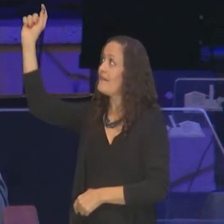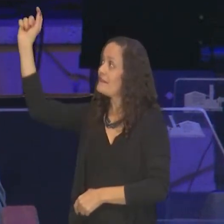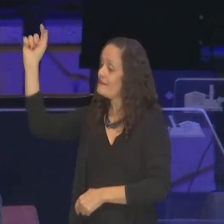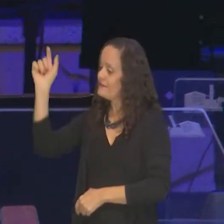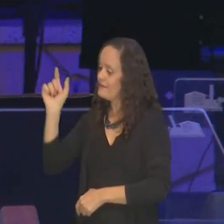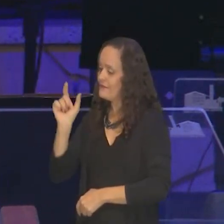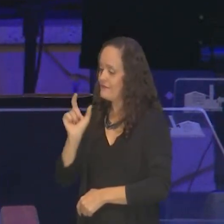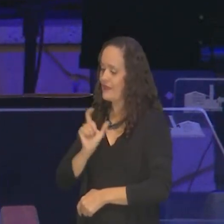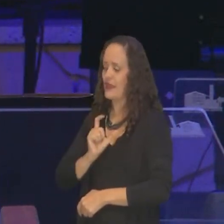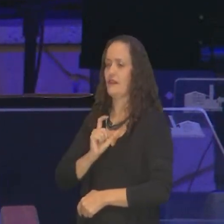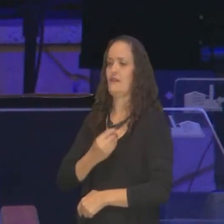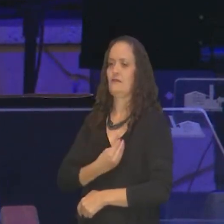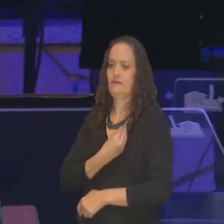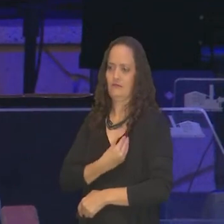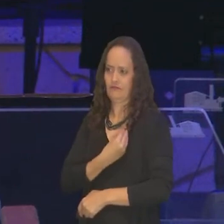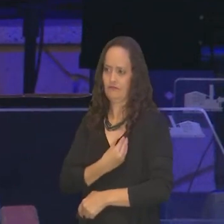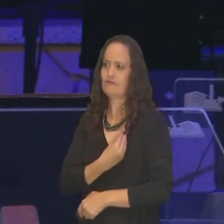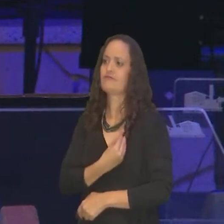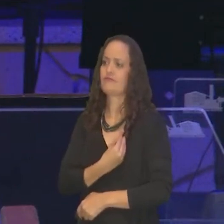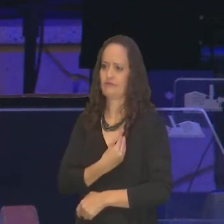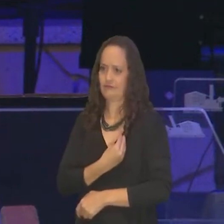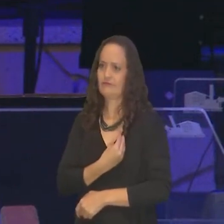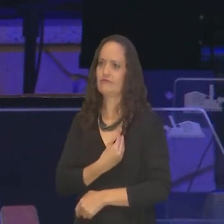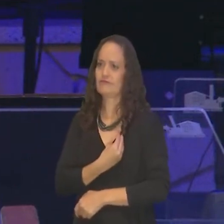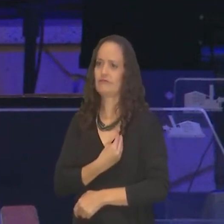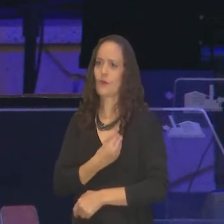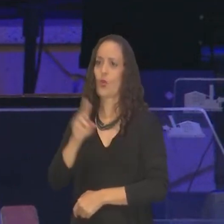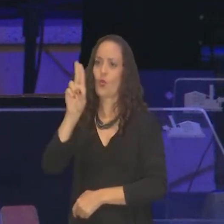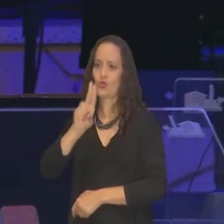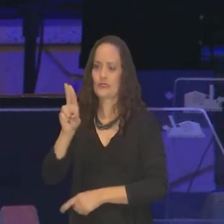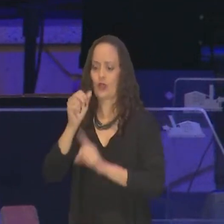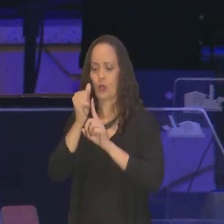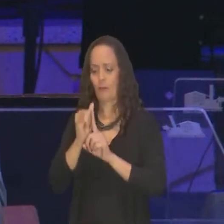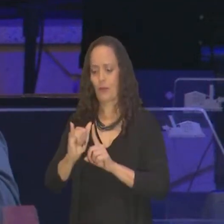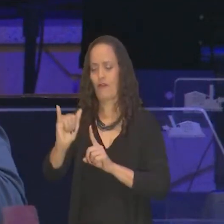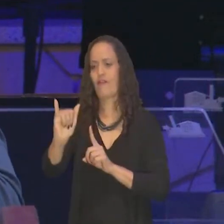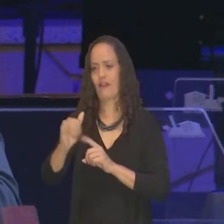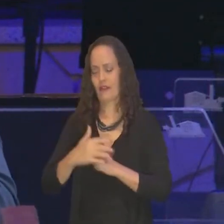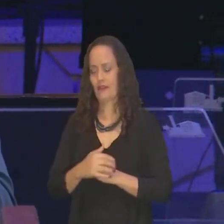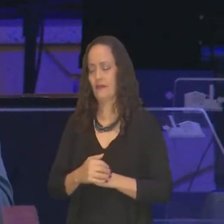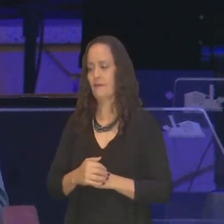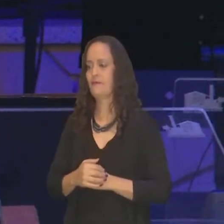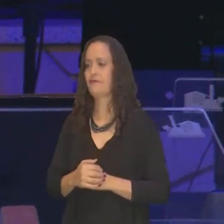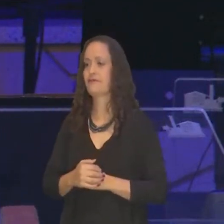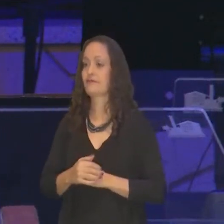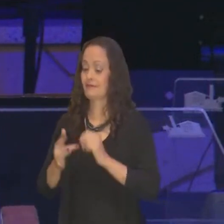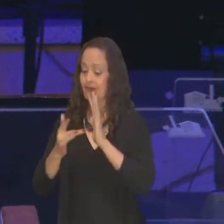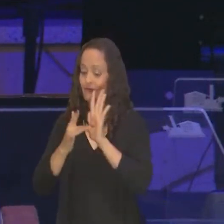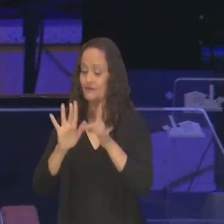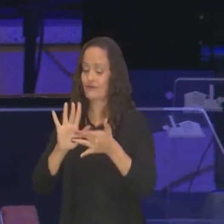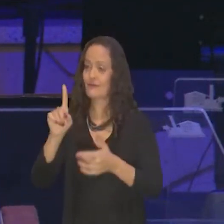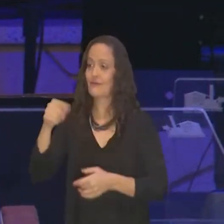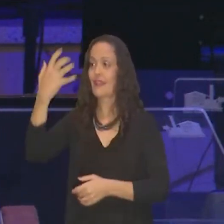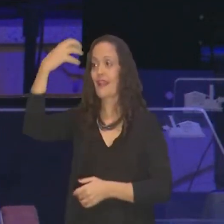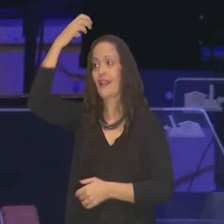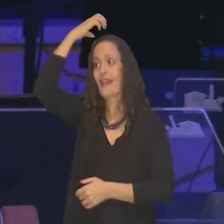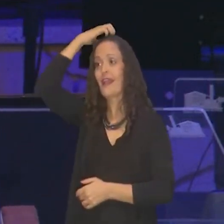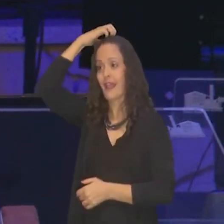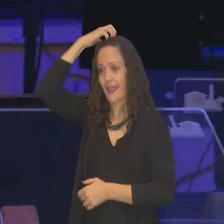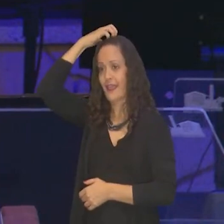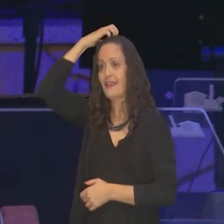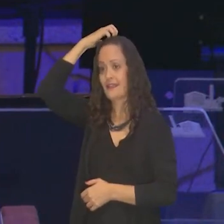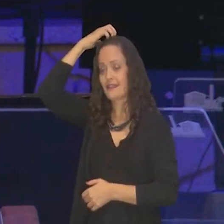nós, através do seu profeta. E Jesus é rei, Jesus é